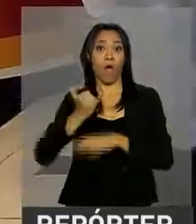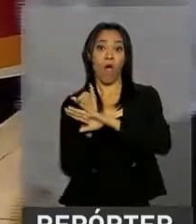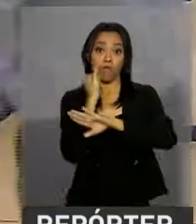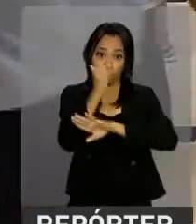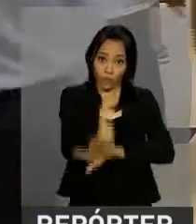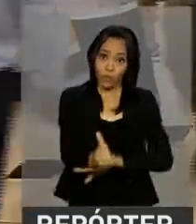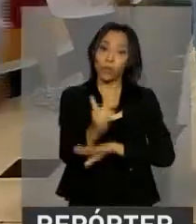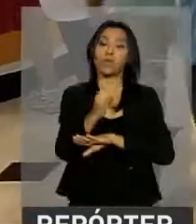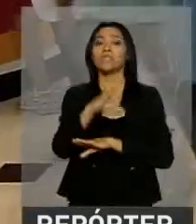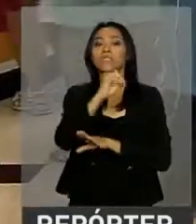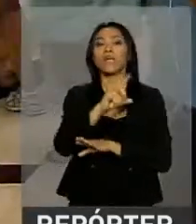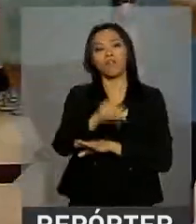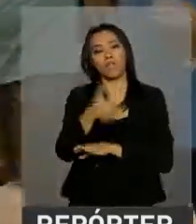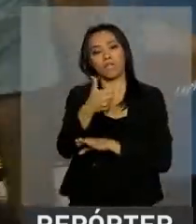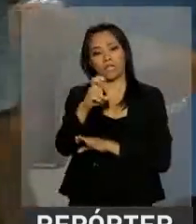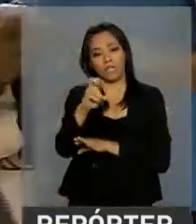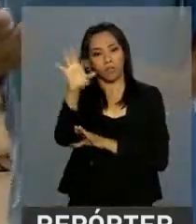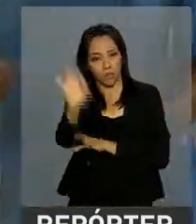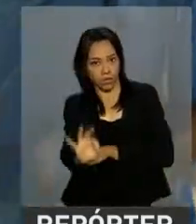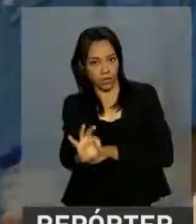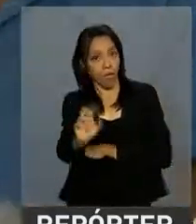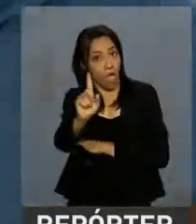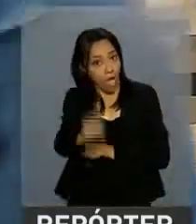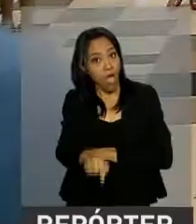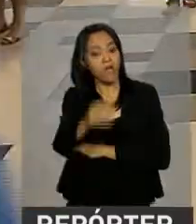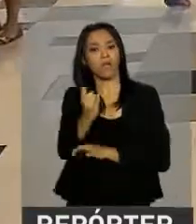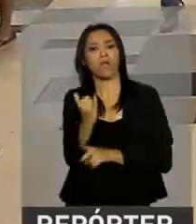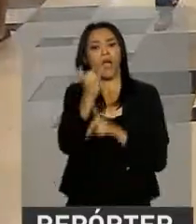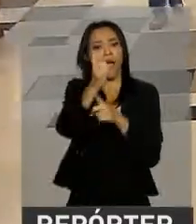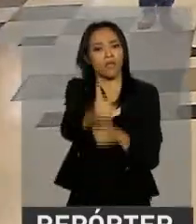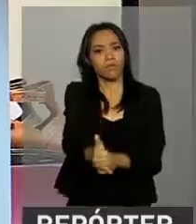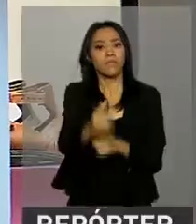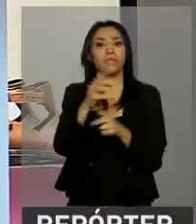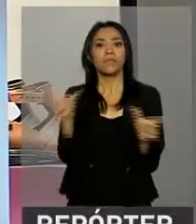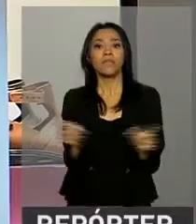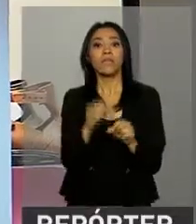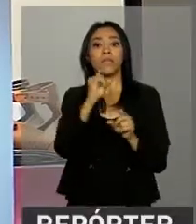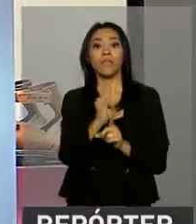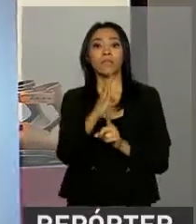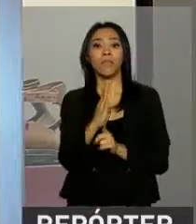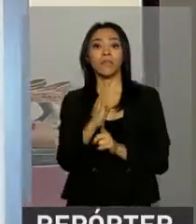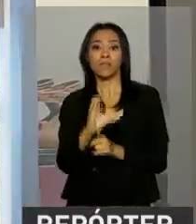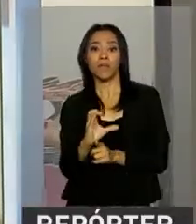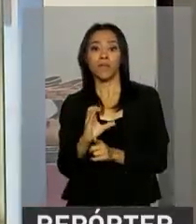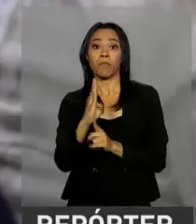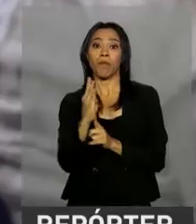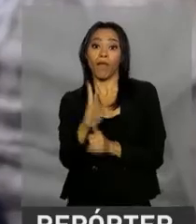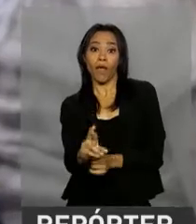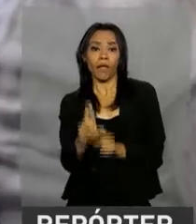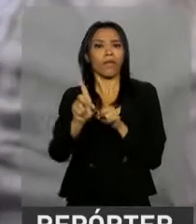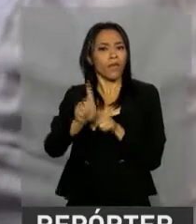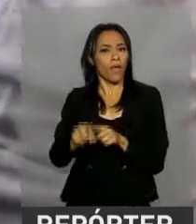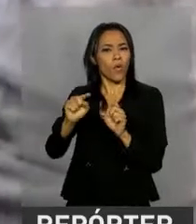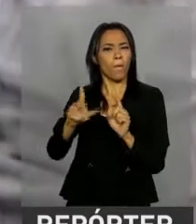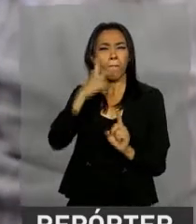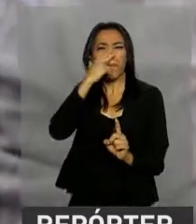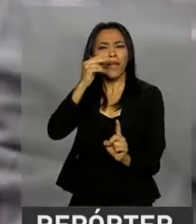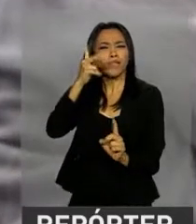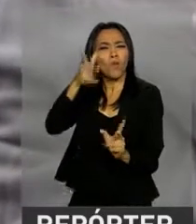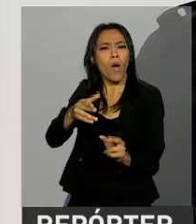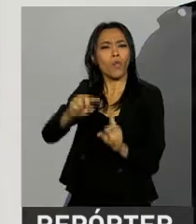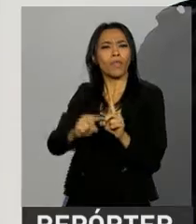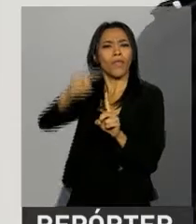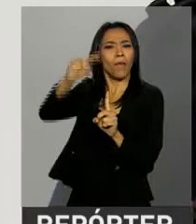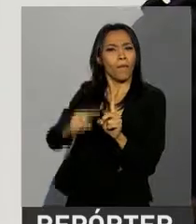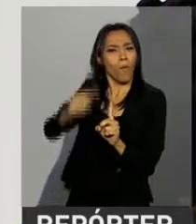de 0,15%. É o que mostra o índice IBCBR, que serve como termômetro e uma prévia